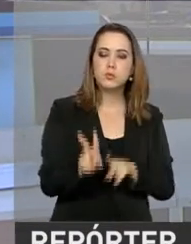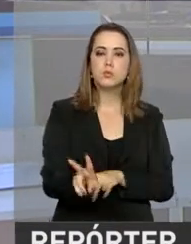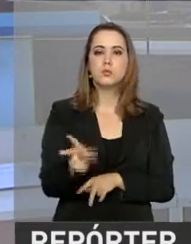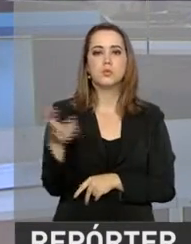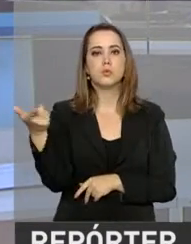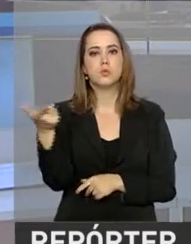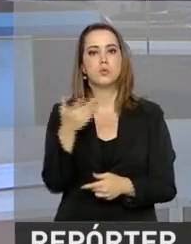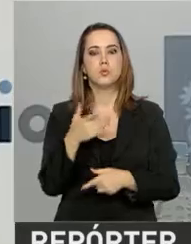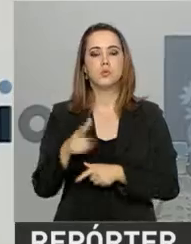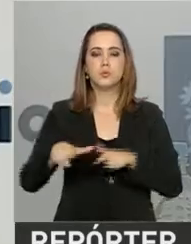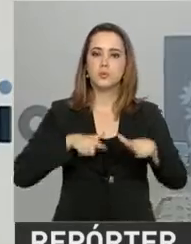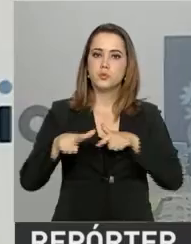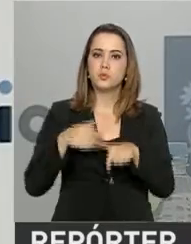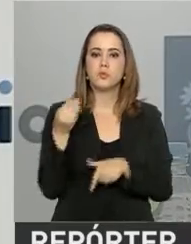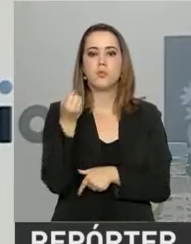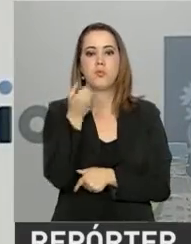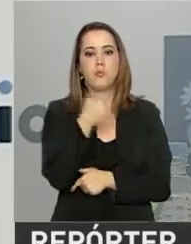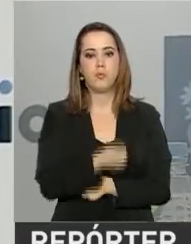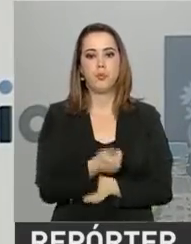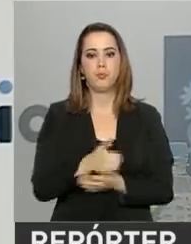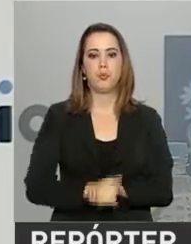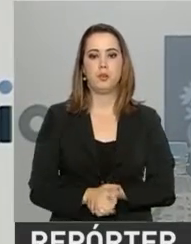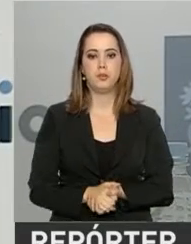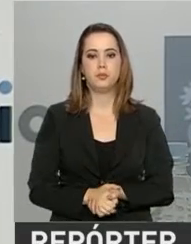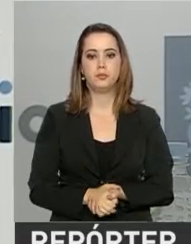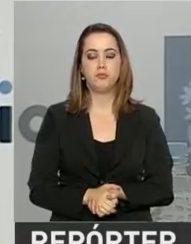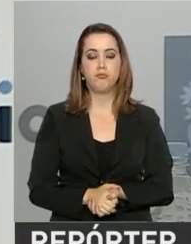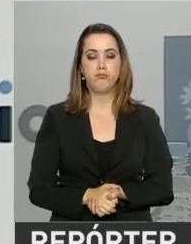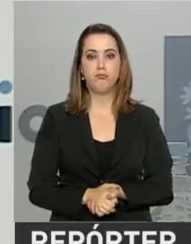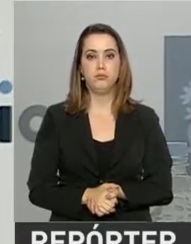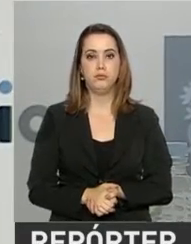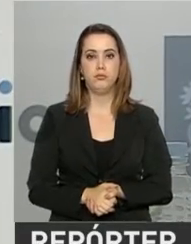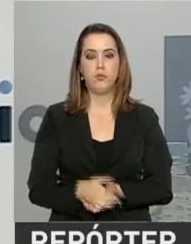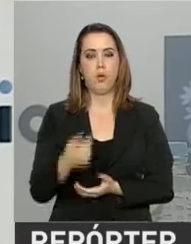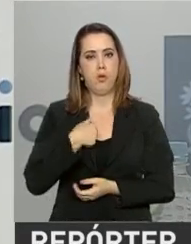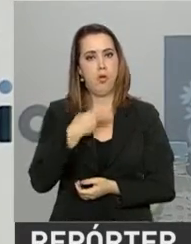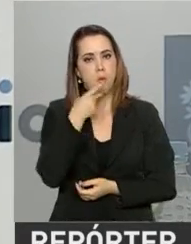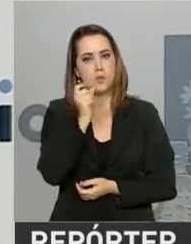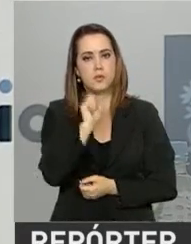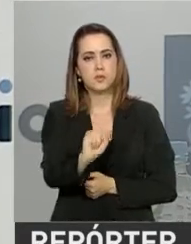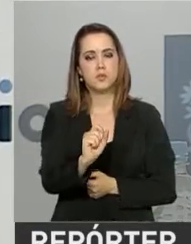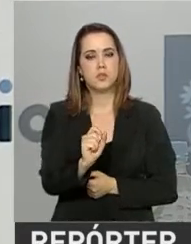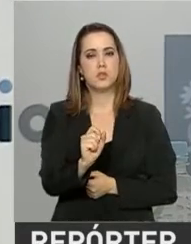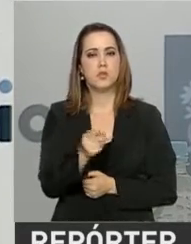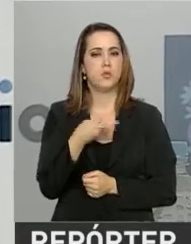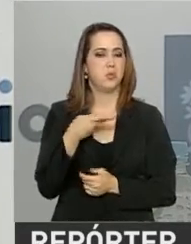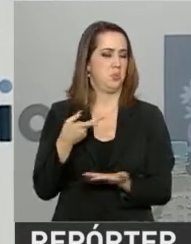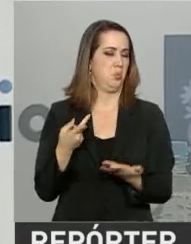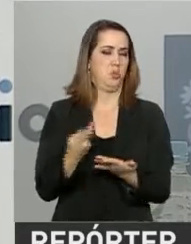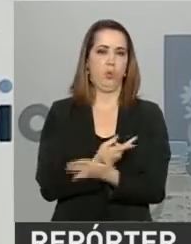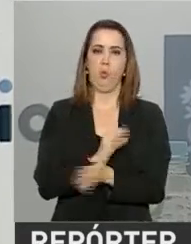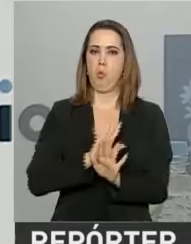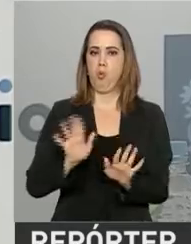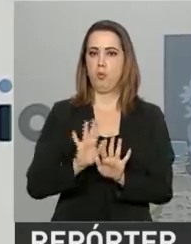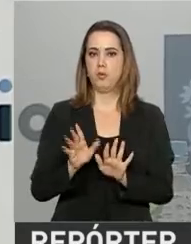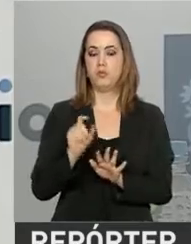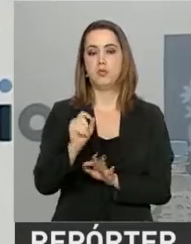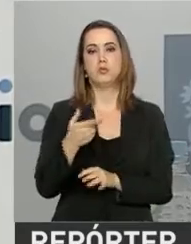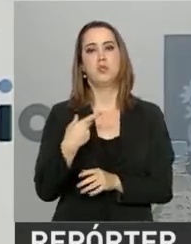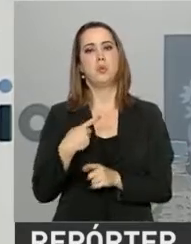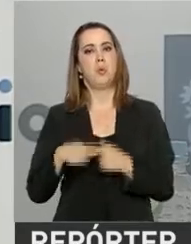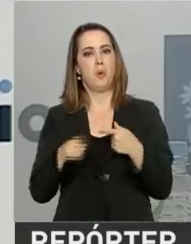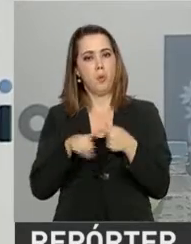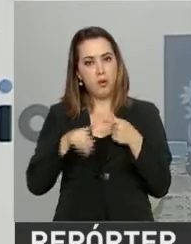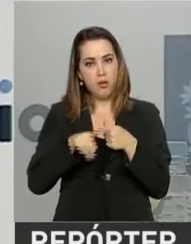possível o que eu posso afirmar é que não há nenhuma hipótese é de nós temos qualquer tipo de